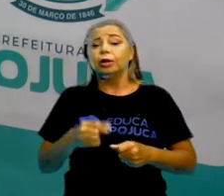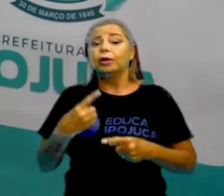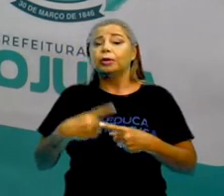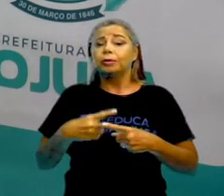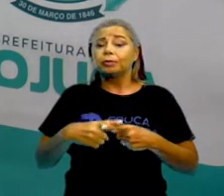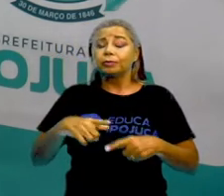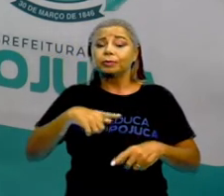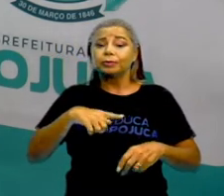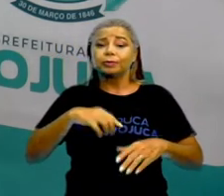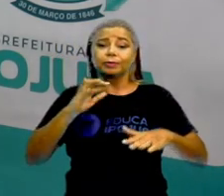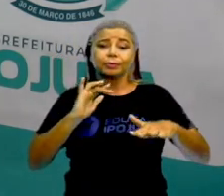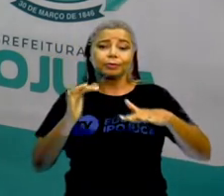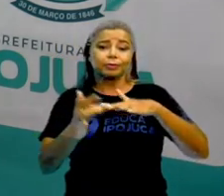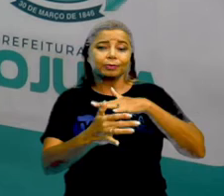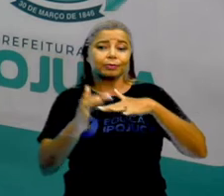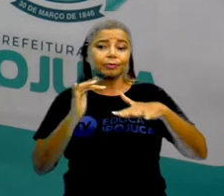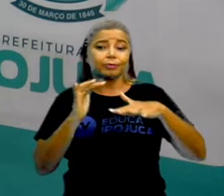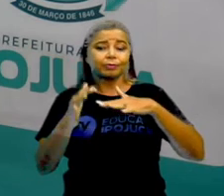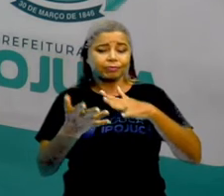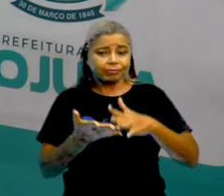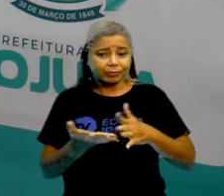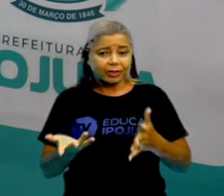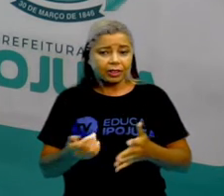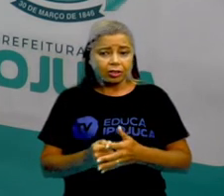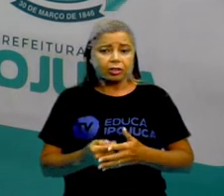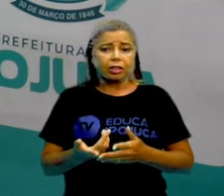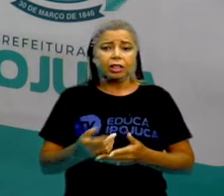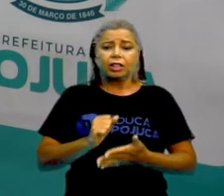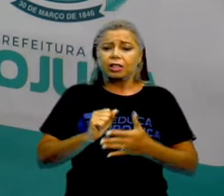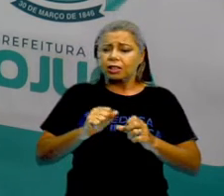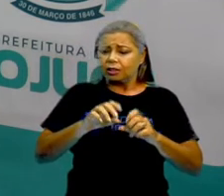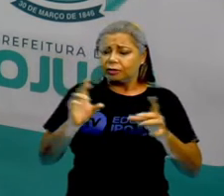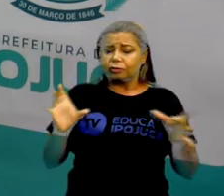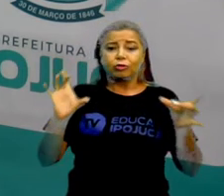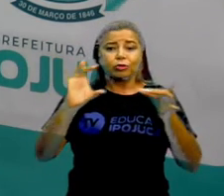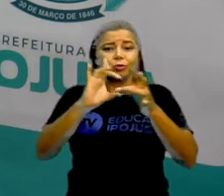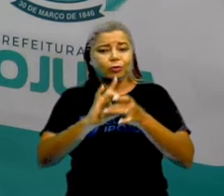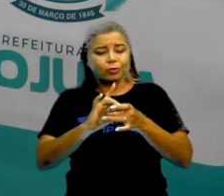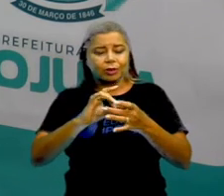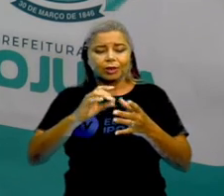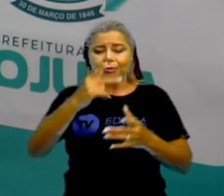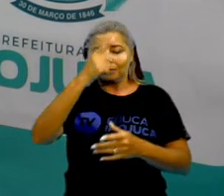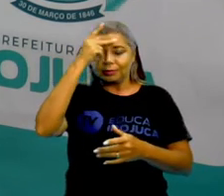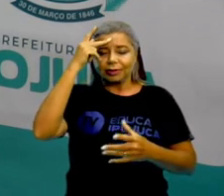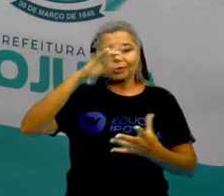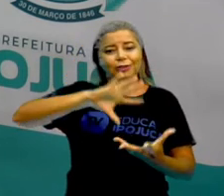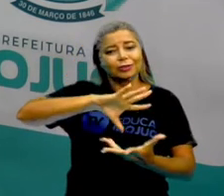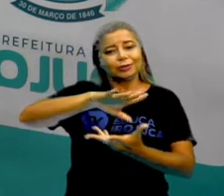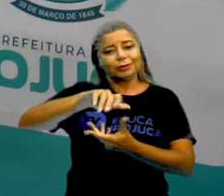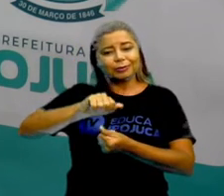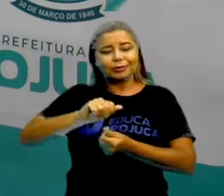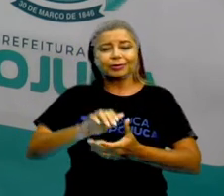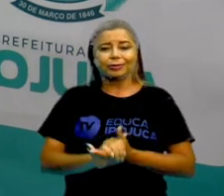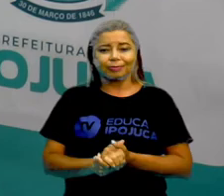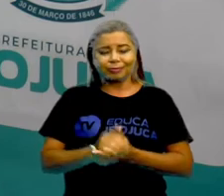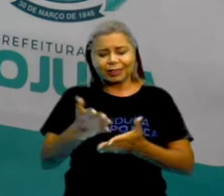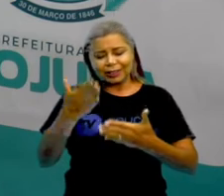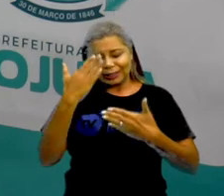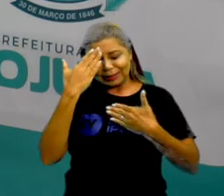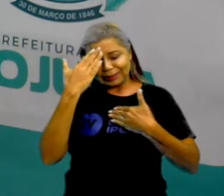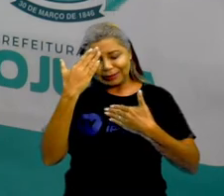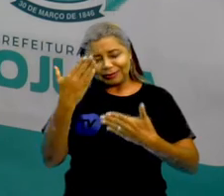sociais aí juntando, unindo todas as pessoas do mundo. Não é isso? Foi um